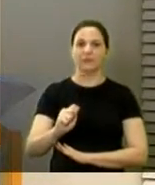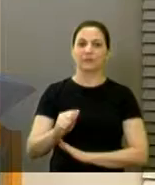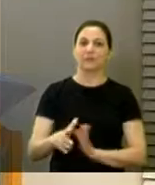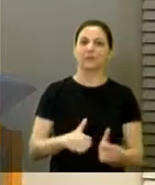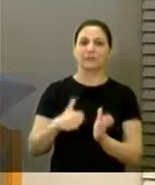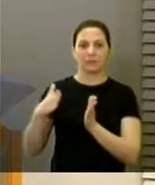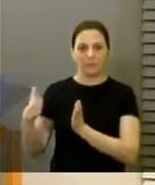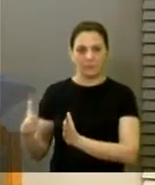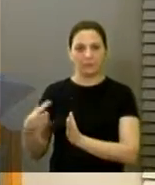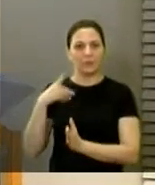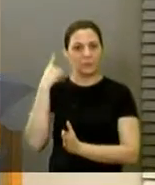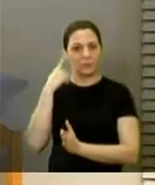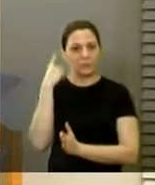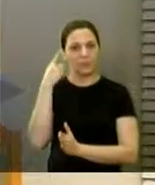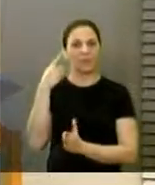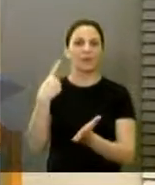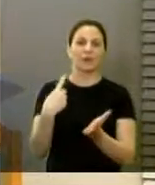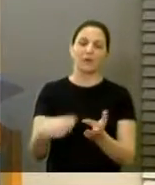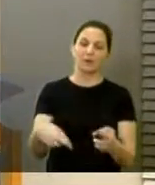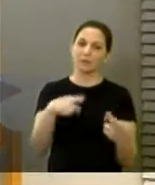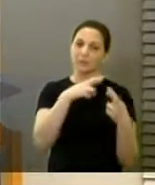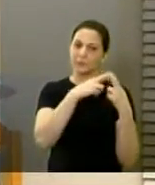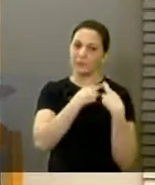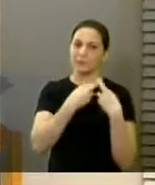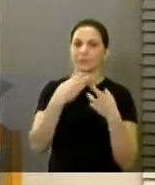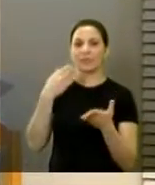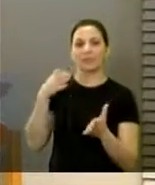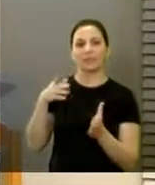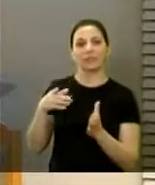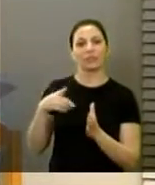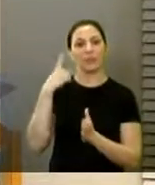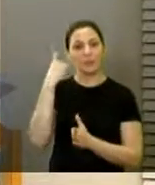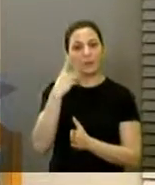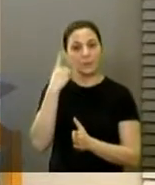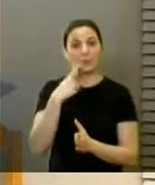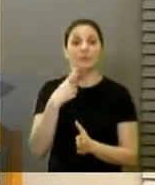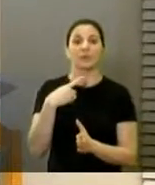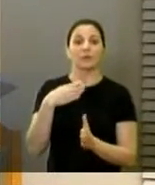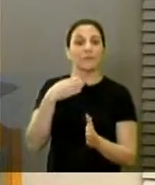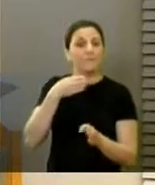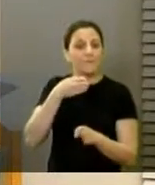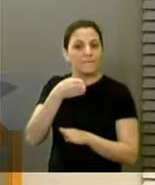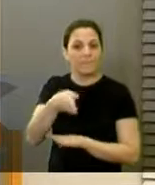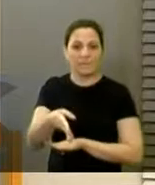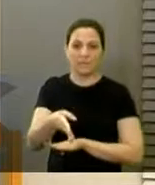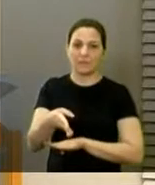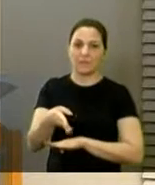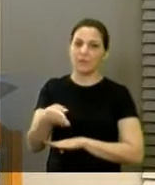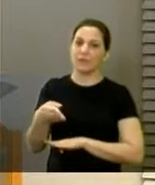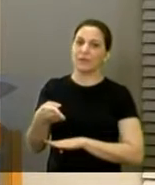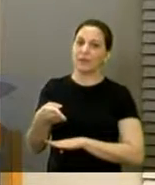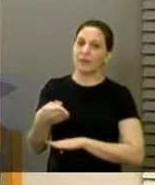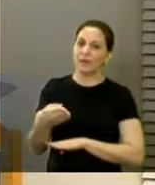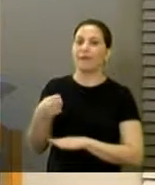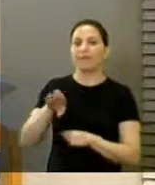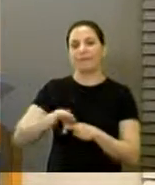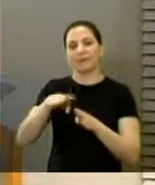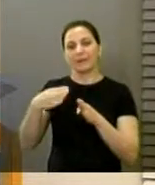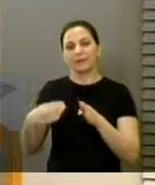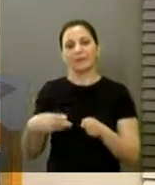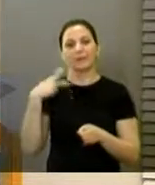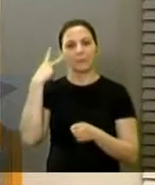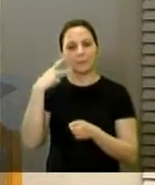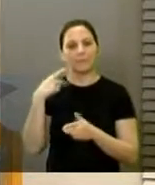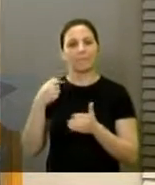que esteve aí cumprindo seu papel também como deputado fazendo uma visita nesta casa todos os vereadores nós